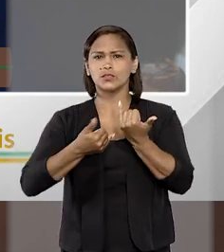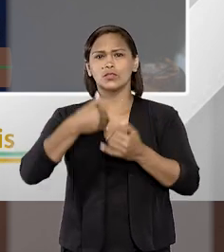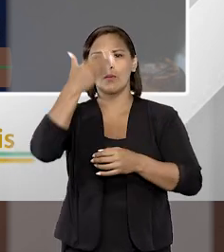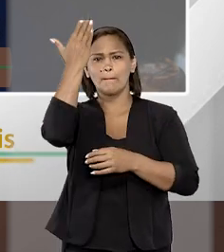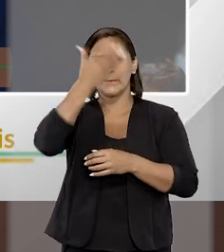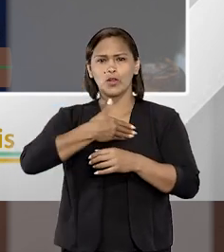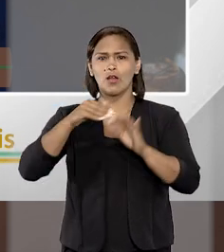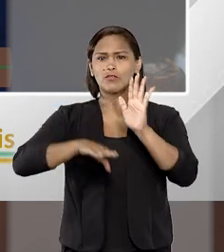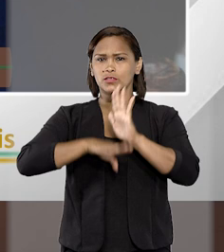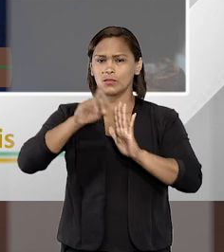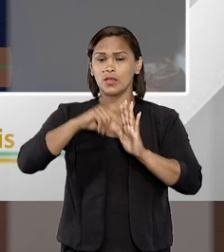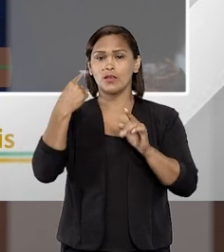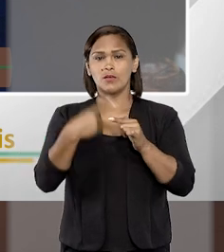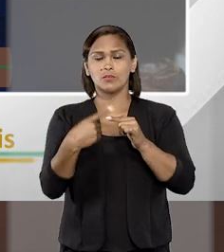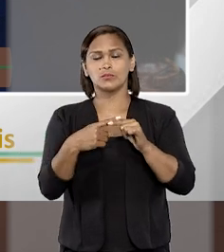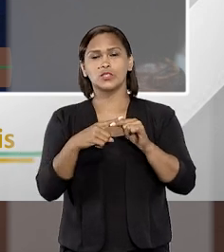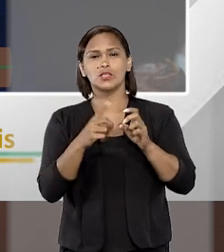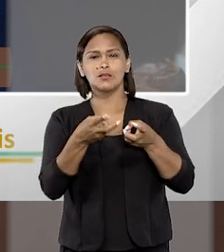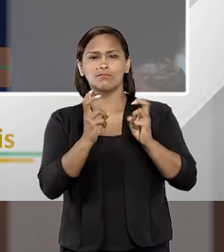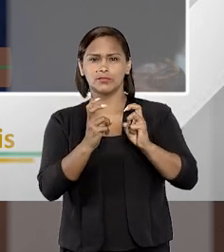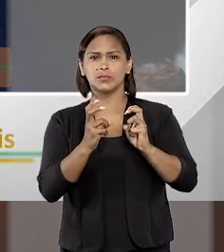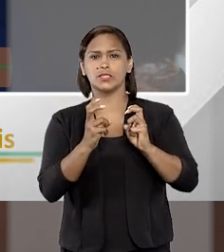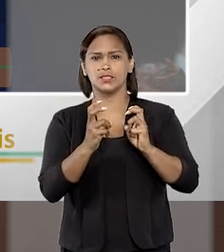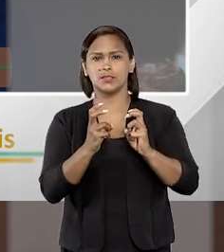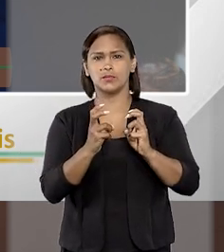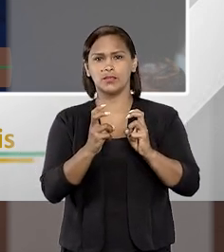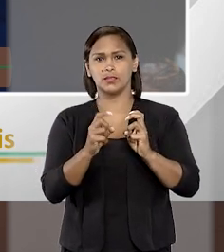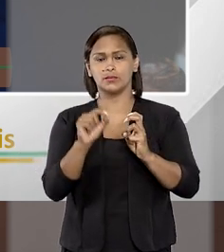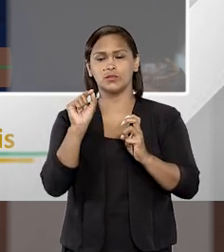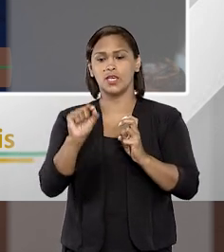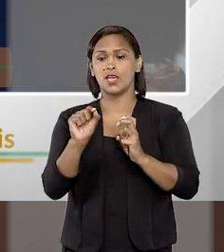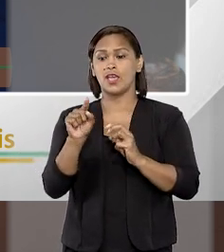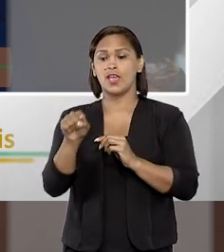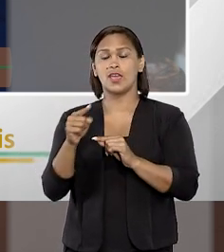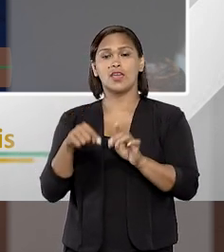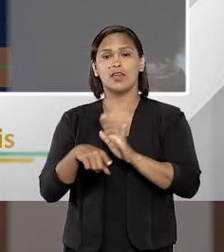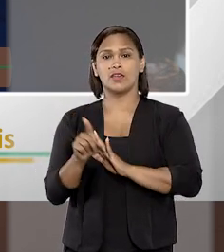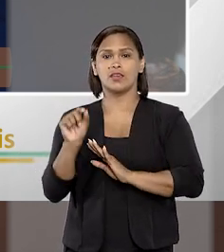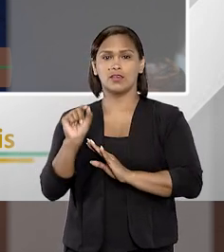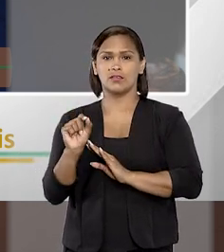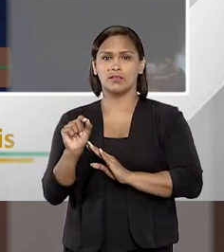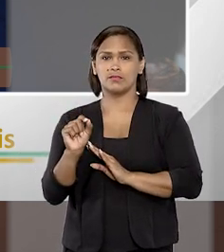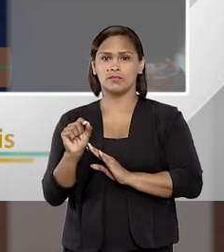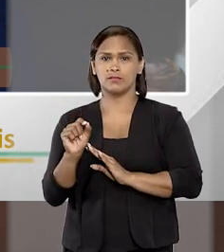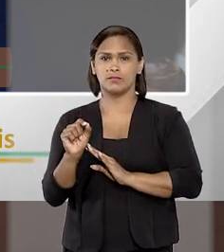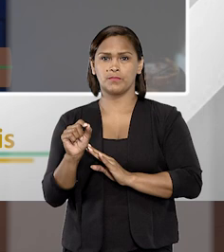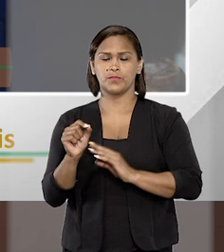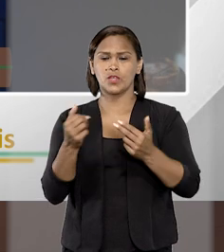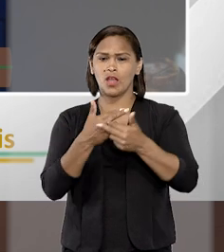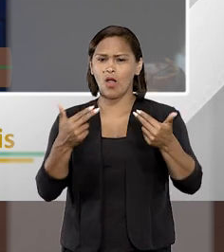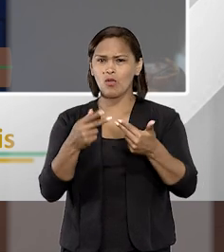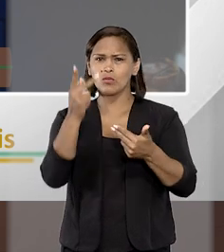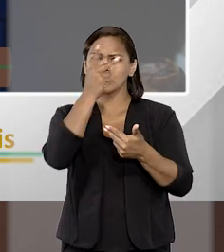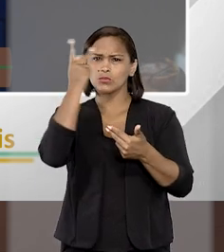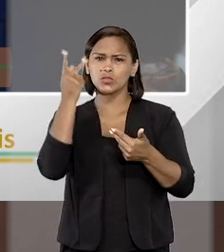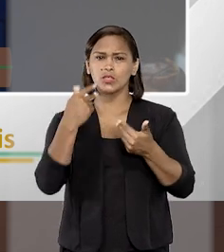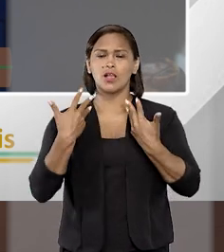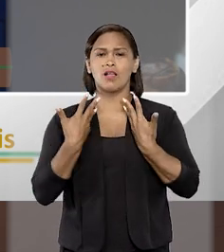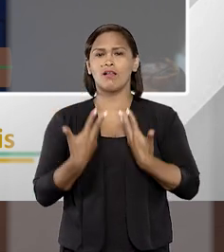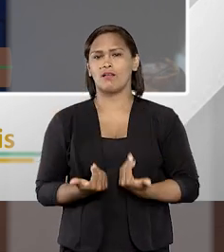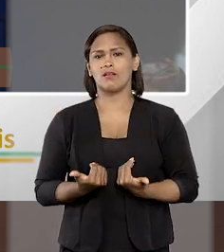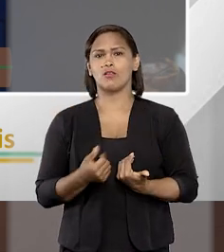provas o que que nós ficamos Fátima e Thiago é que muitos de nós nos